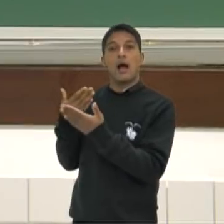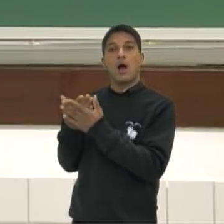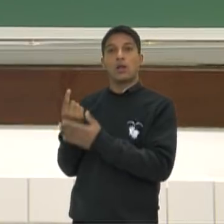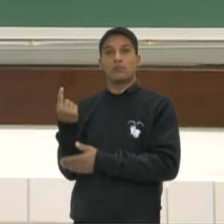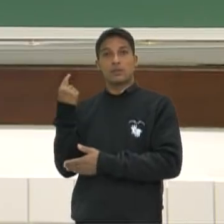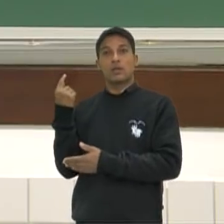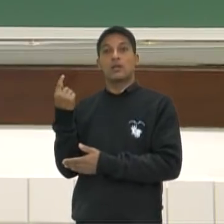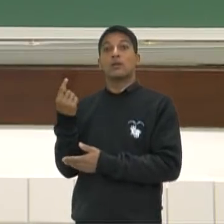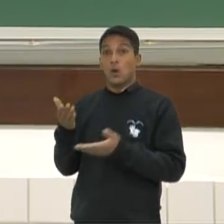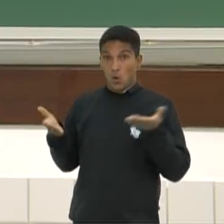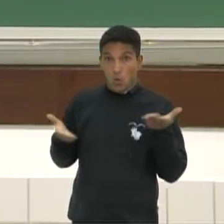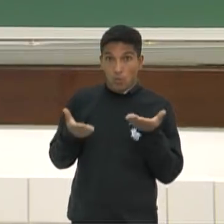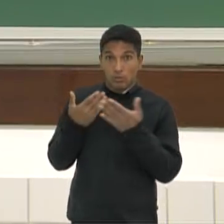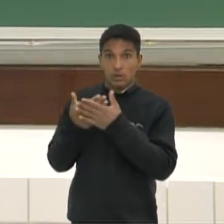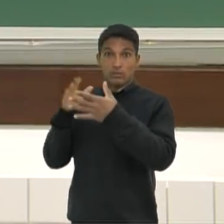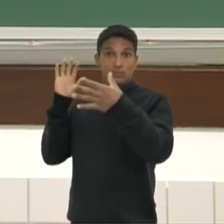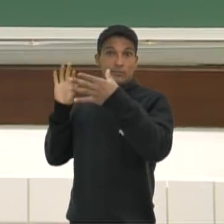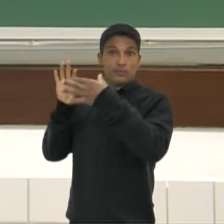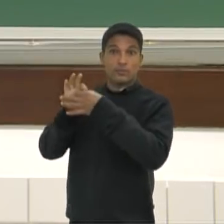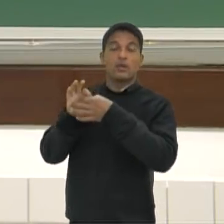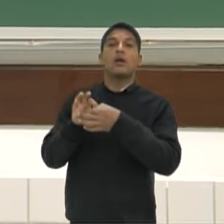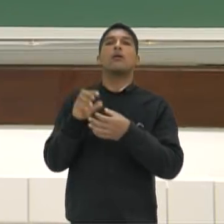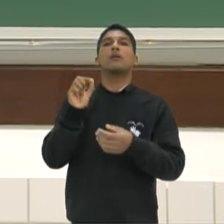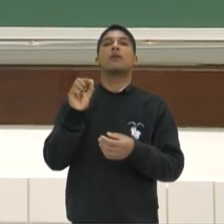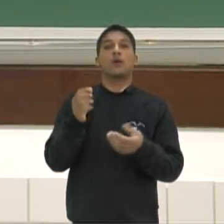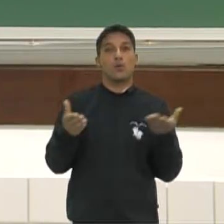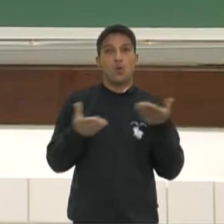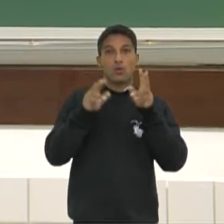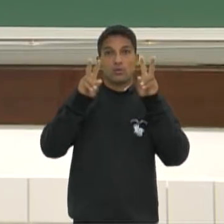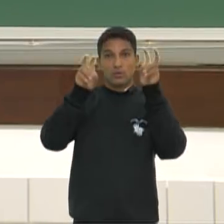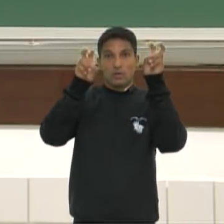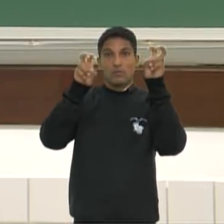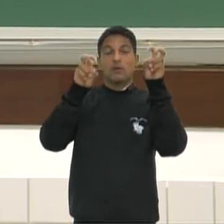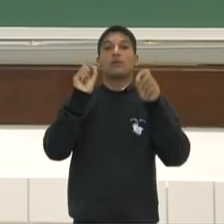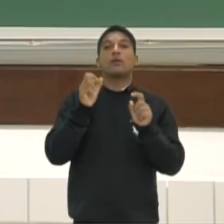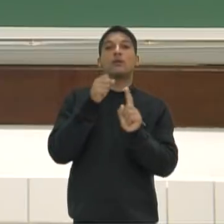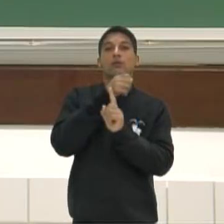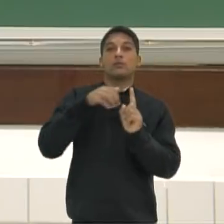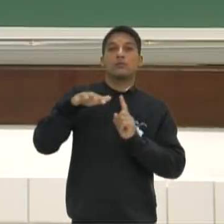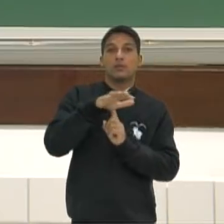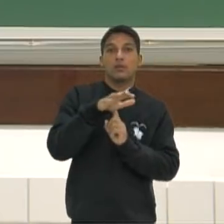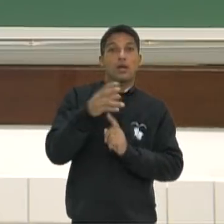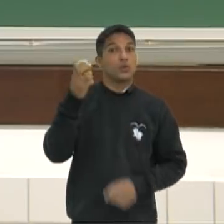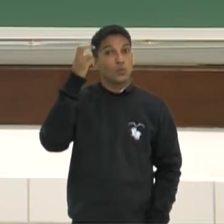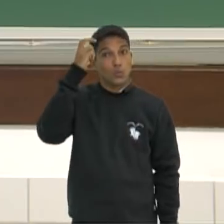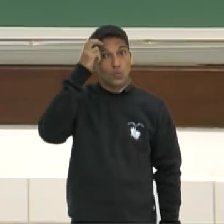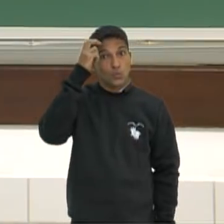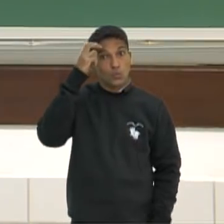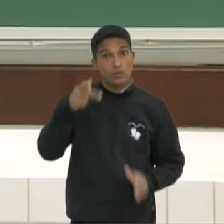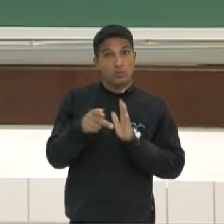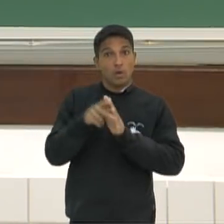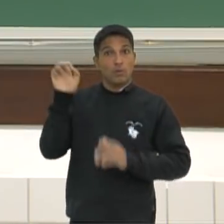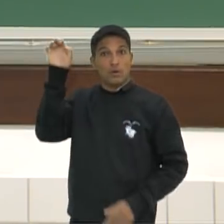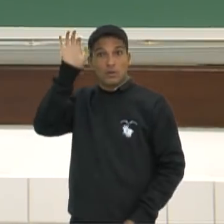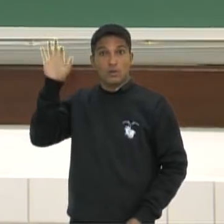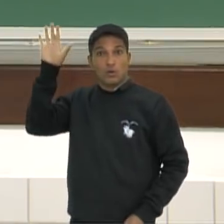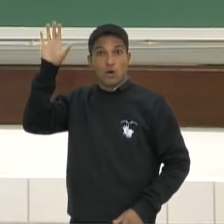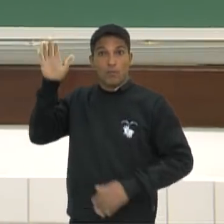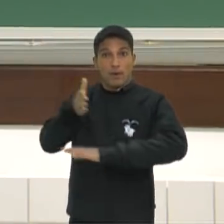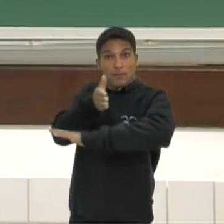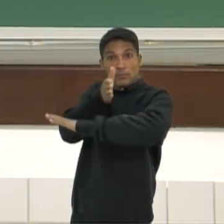a gente falava sobre a sociedade e a cultura medieval. Vamos lá? Bom, quais são os